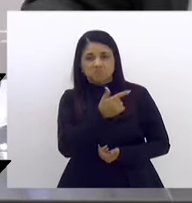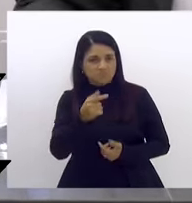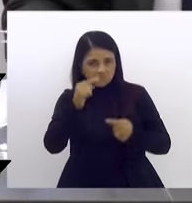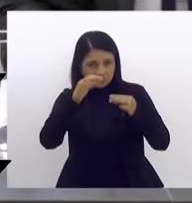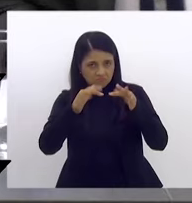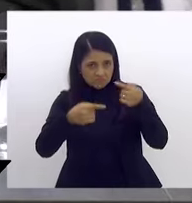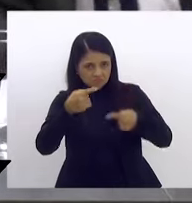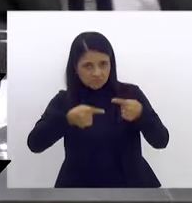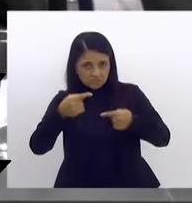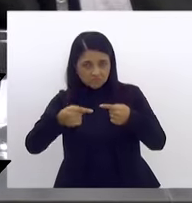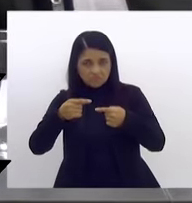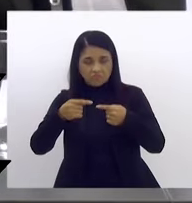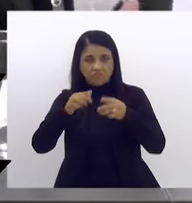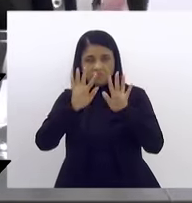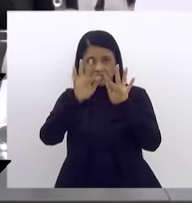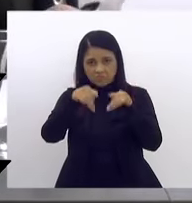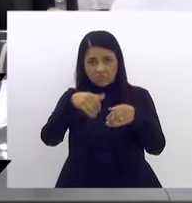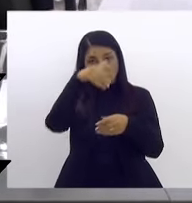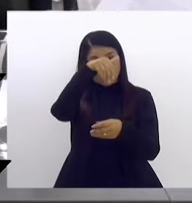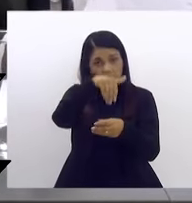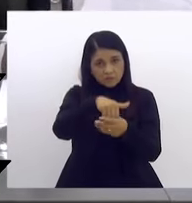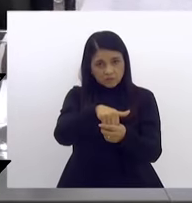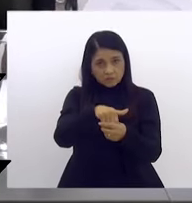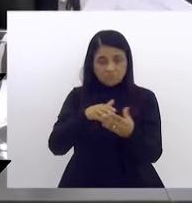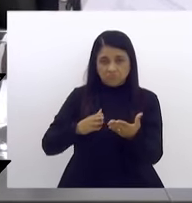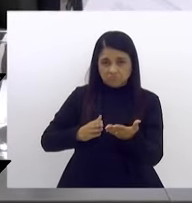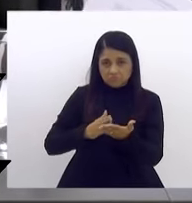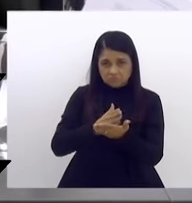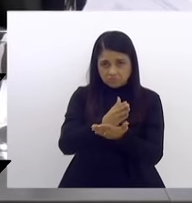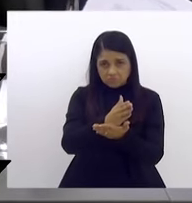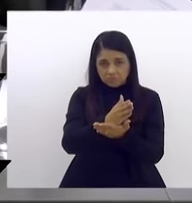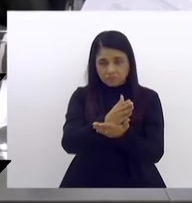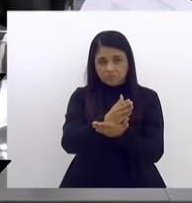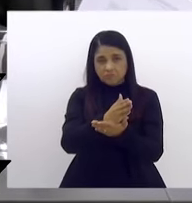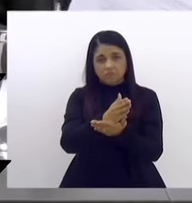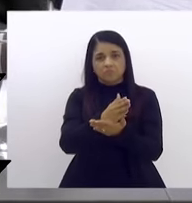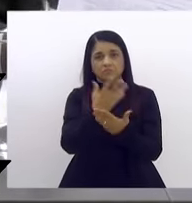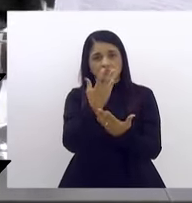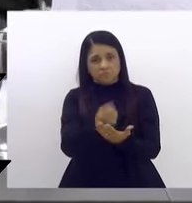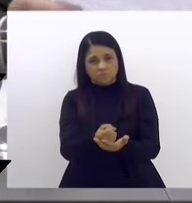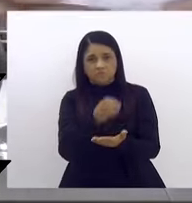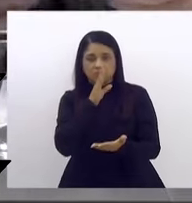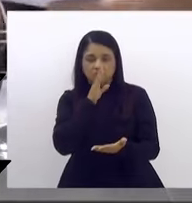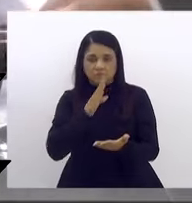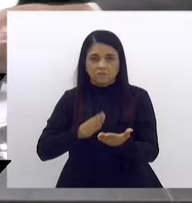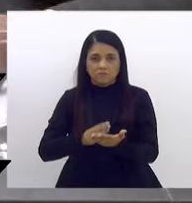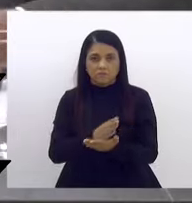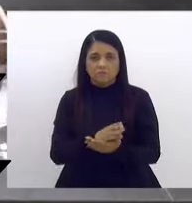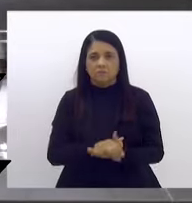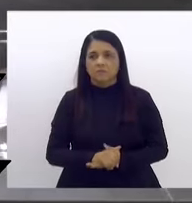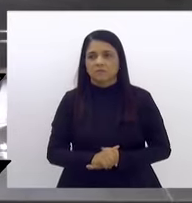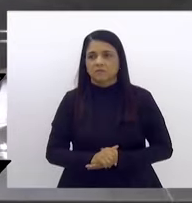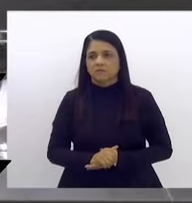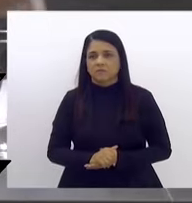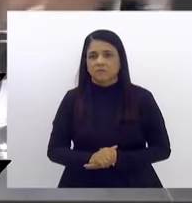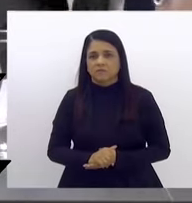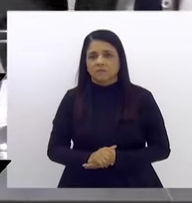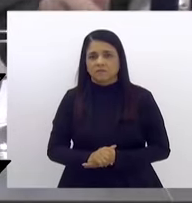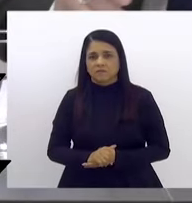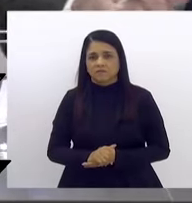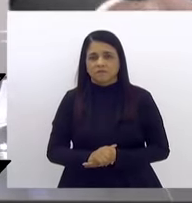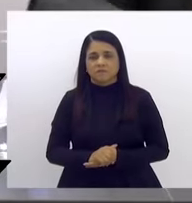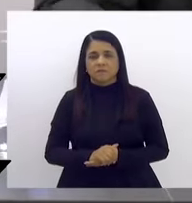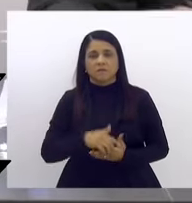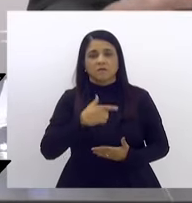quer discutir em votação senhores concorda permaneça Como estão aprovado